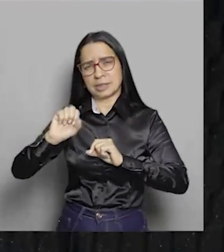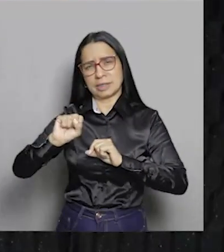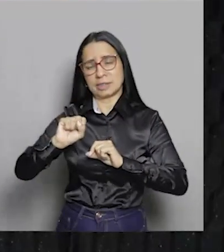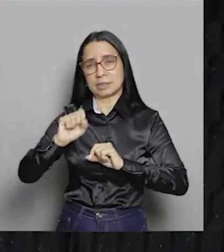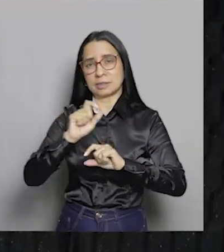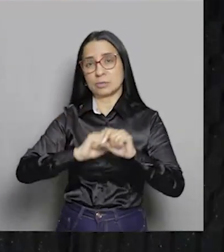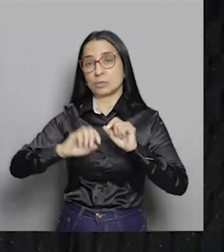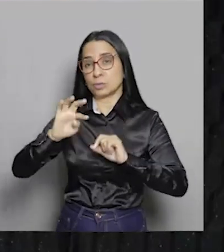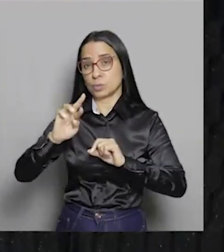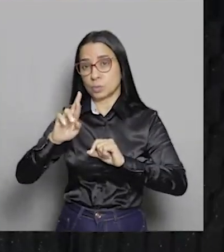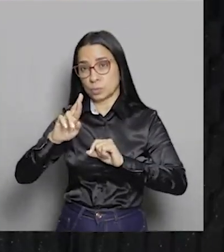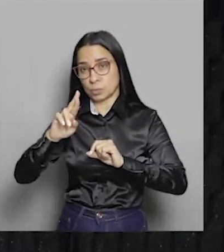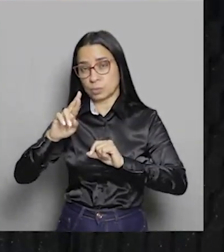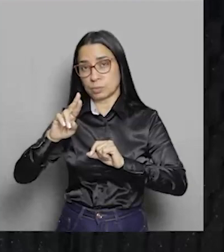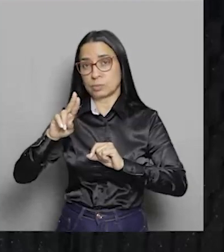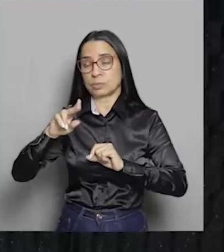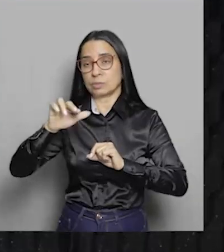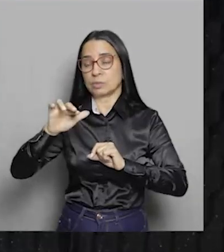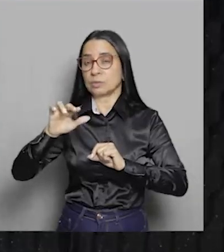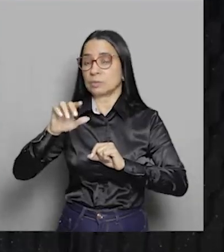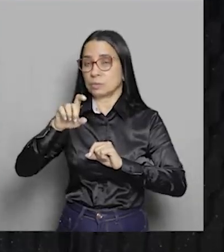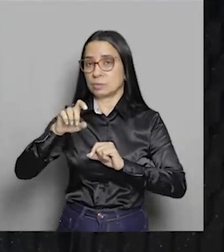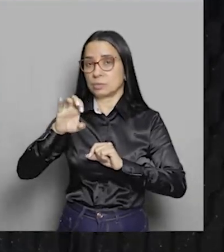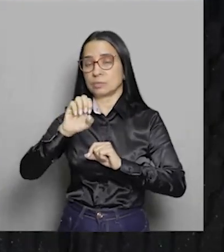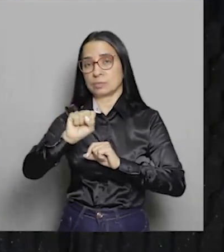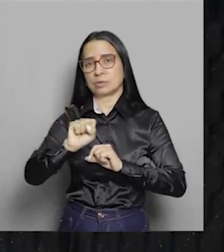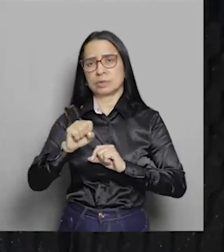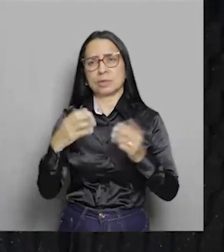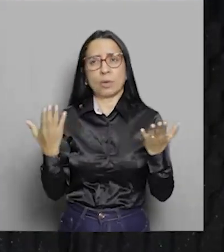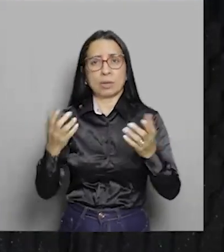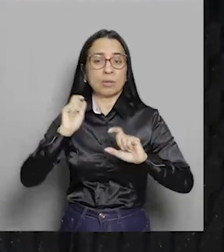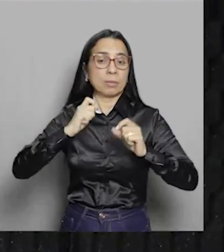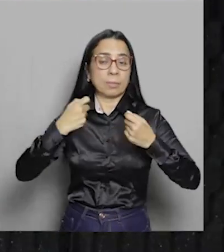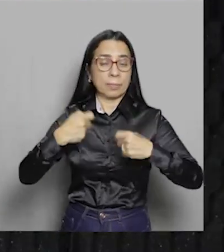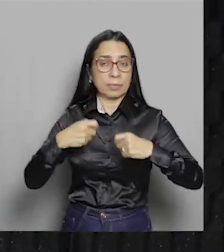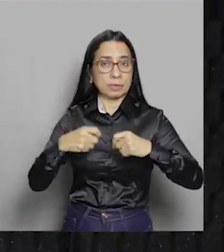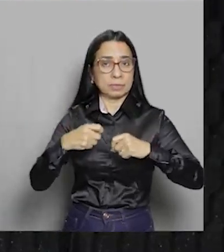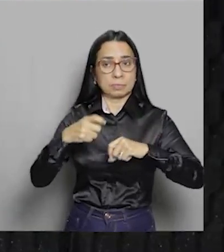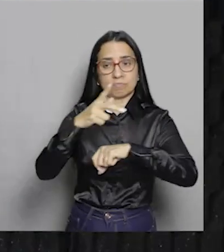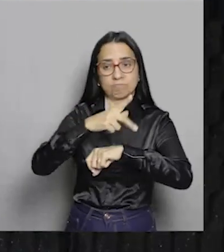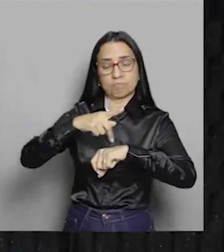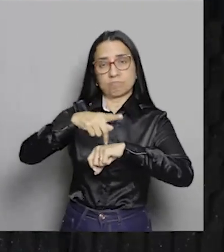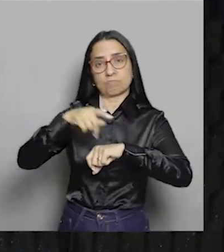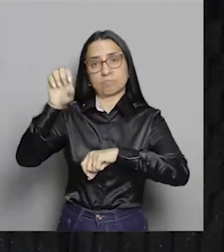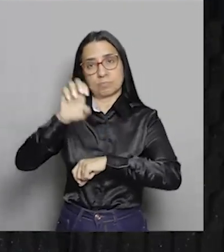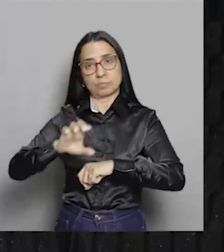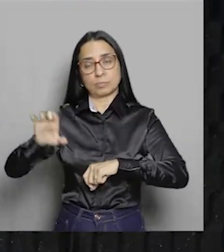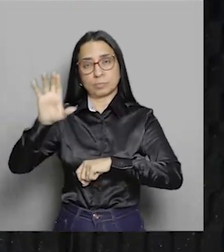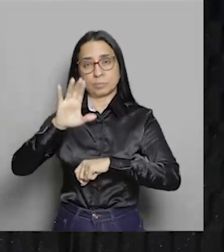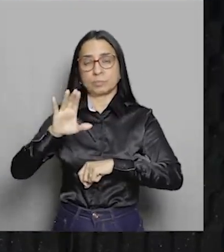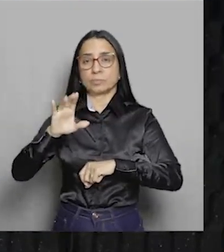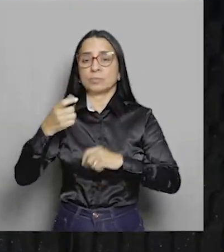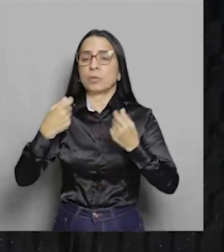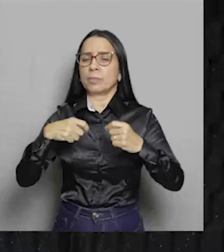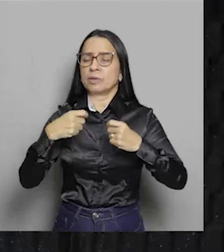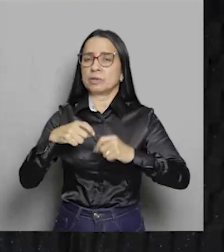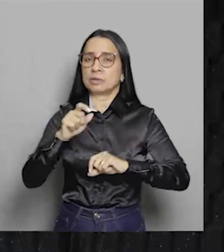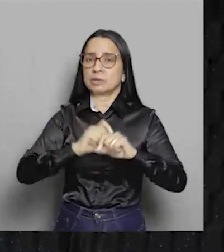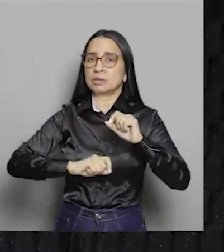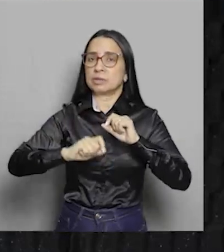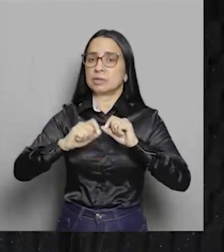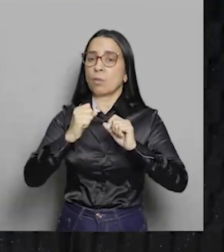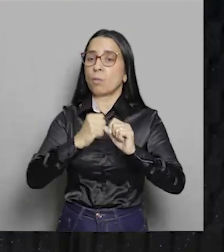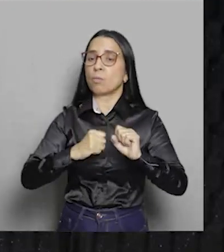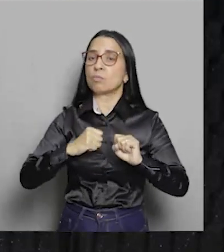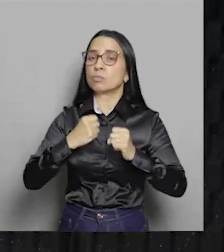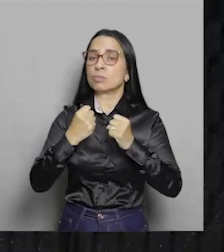holdings. Né? Então, quais são as necessidades desses países europeus? Esses países europeus, eles têm a necessidade de superar